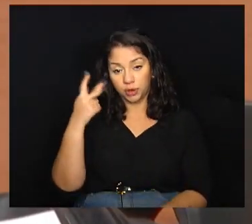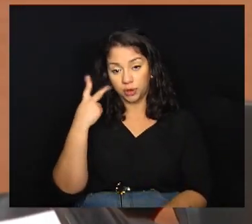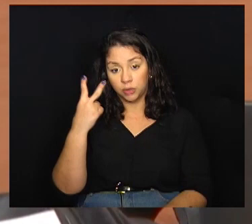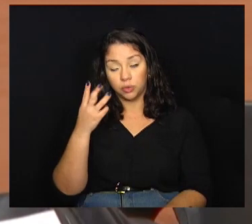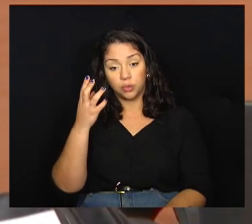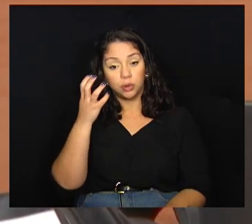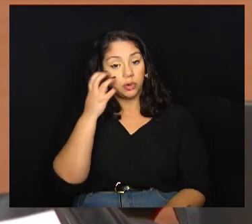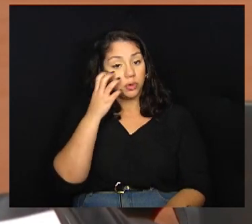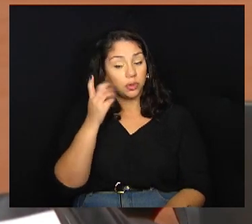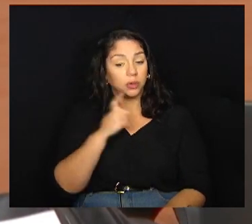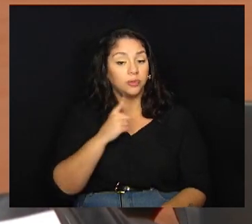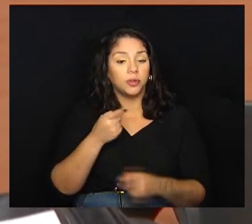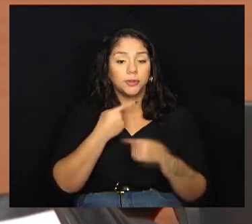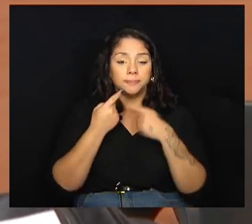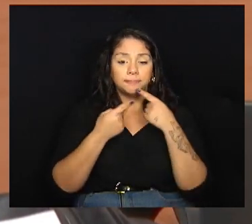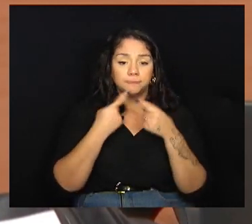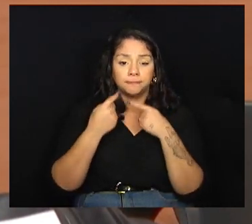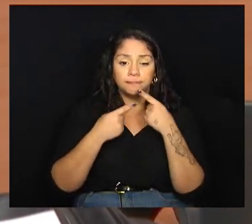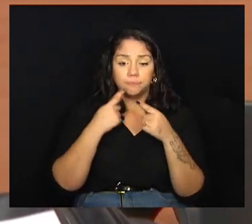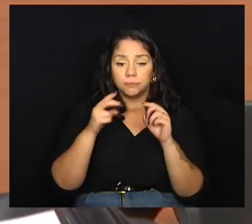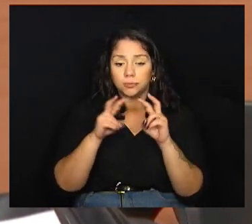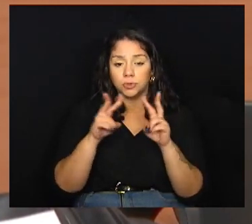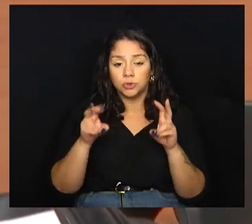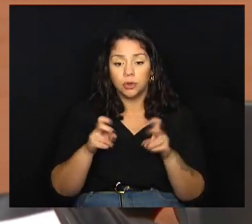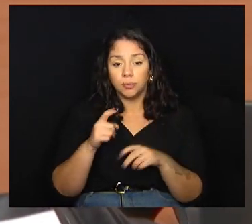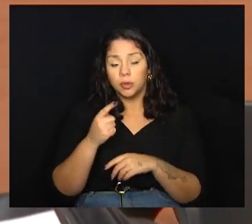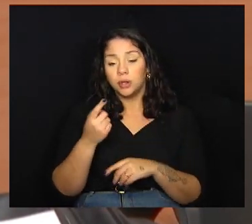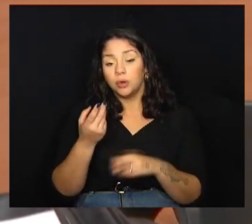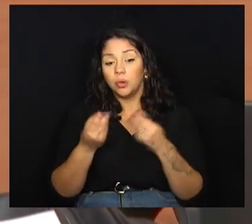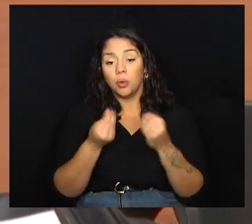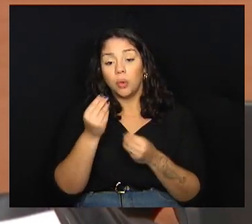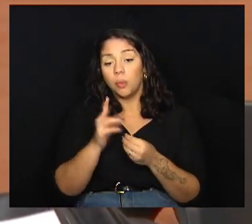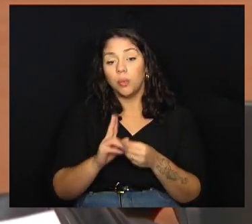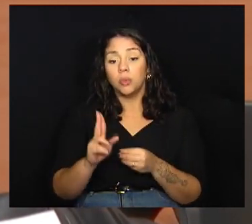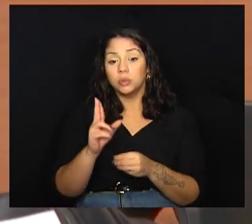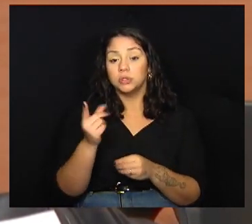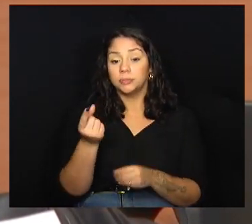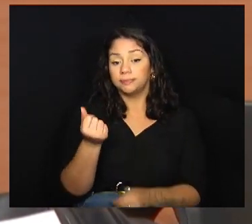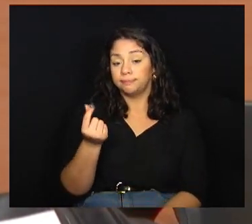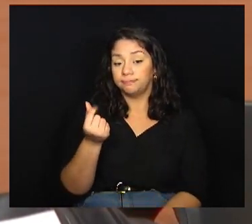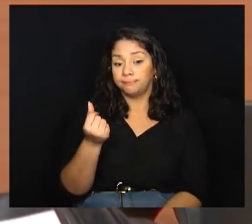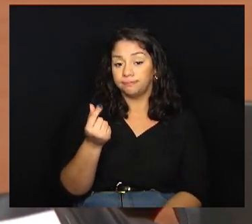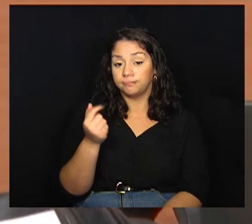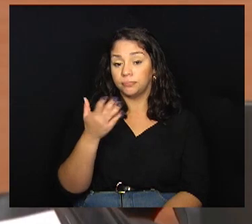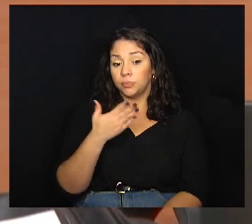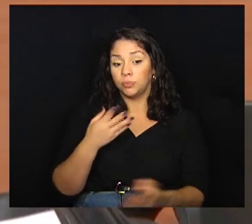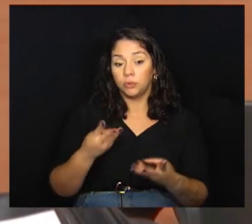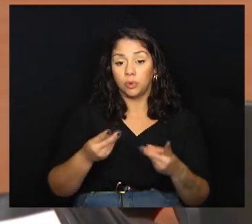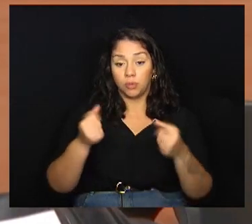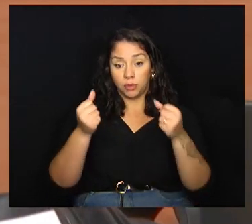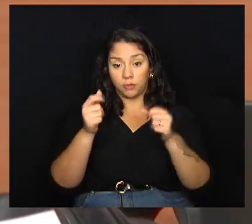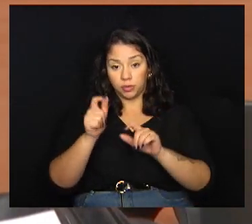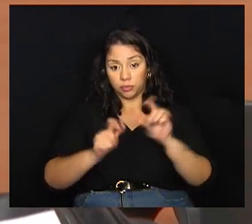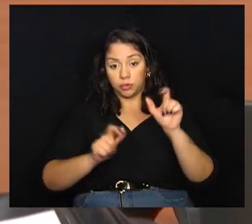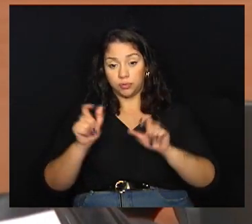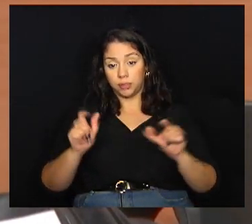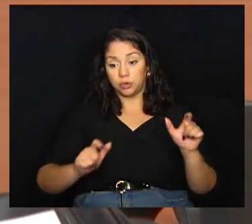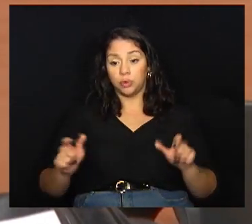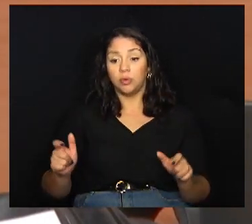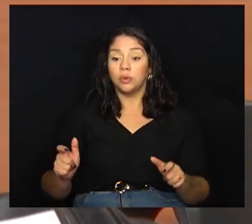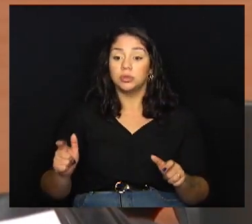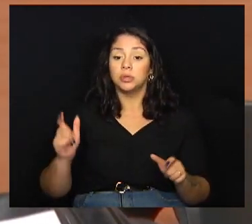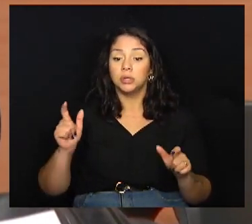fez questionamento em relação à utilização de verbas para a qualificação das pessoas que estão